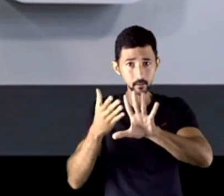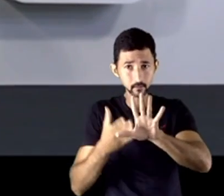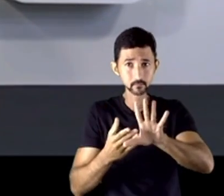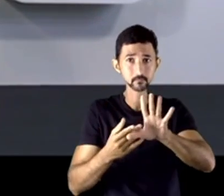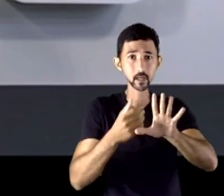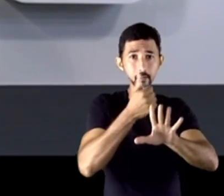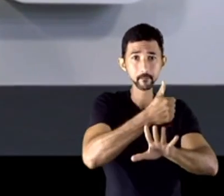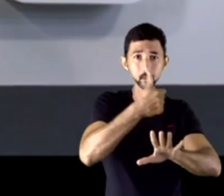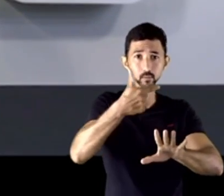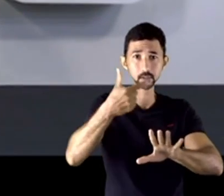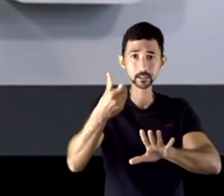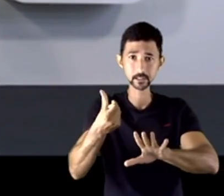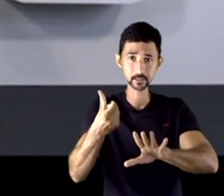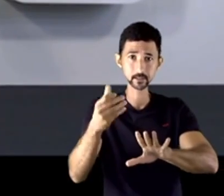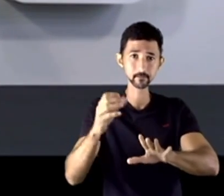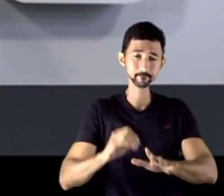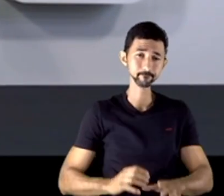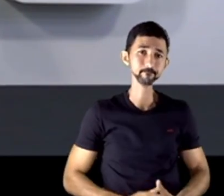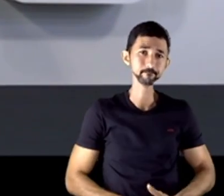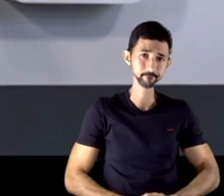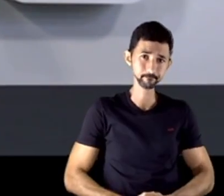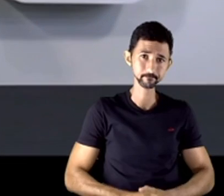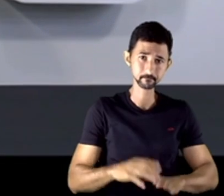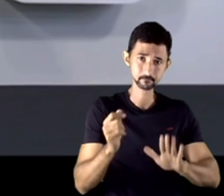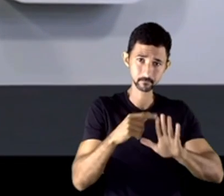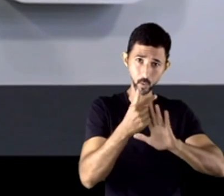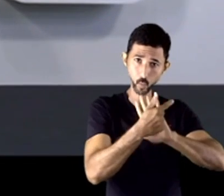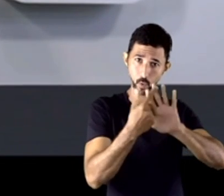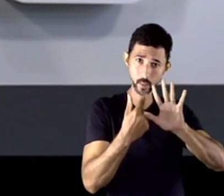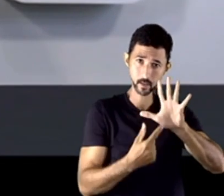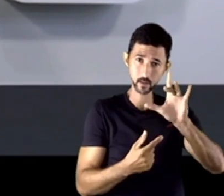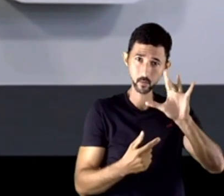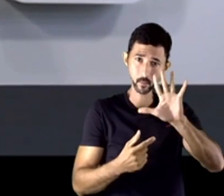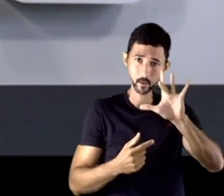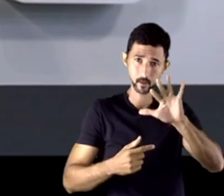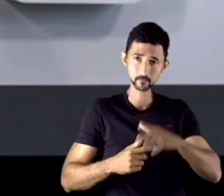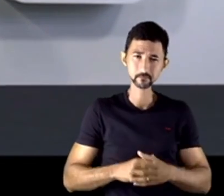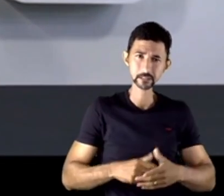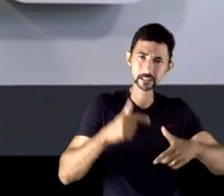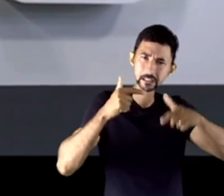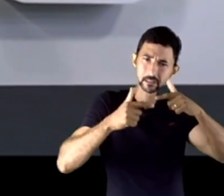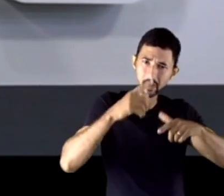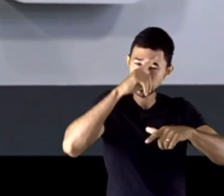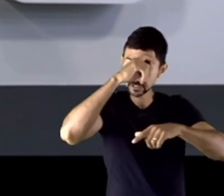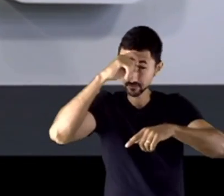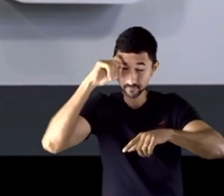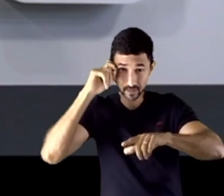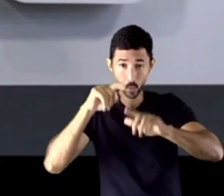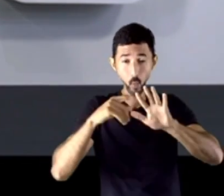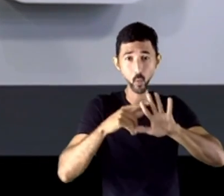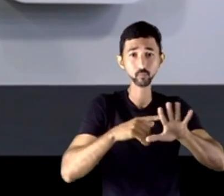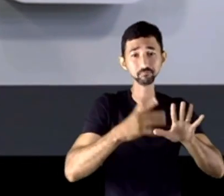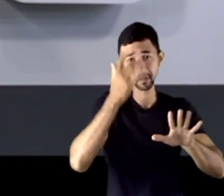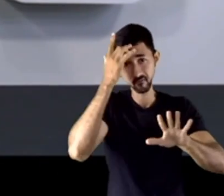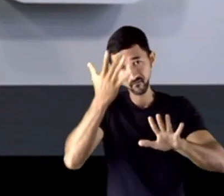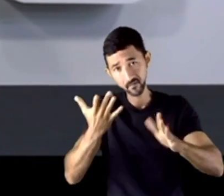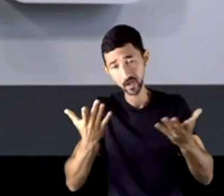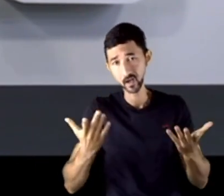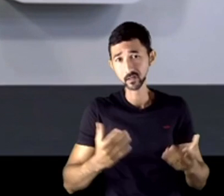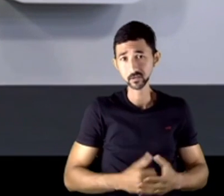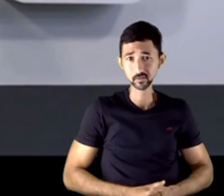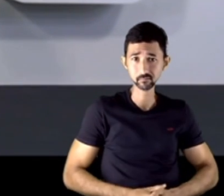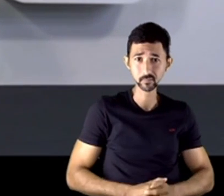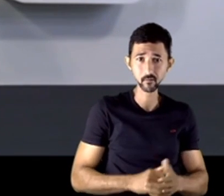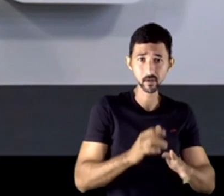cair em 1.260. Essa é uma possibilidade. Ah, vai dar um trabalhão, mas tem gente que vai achar mais fácil. Ou então vai ter gente que